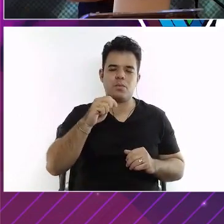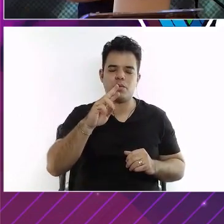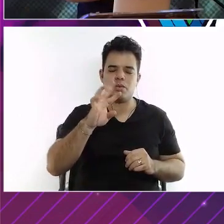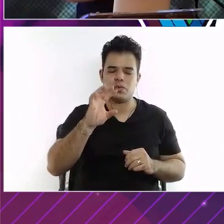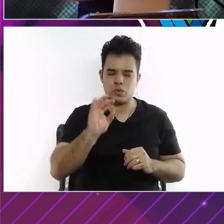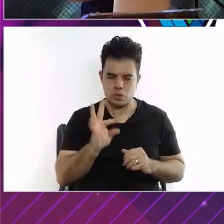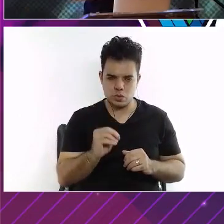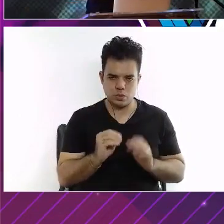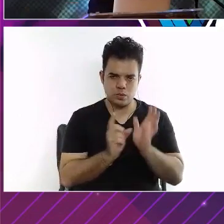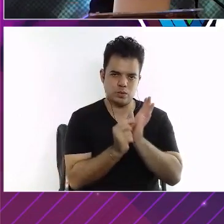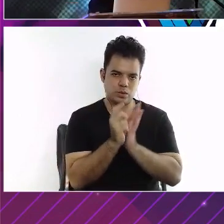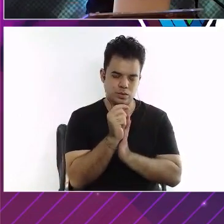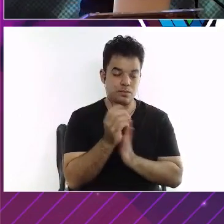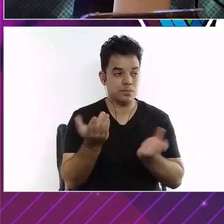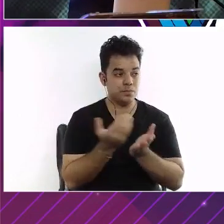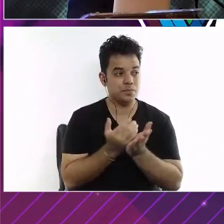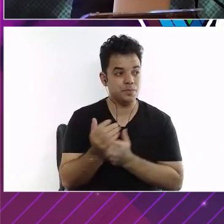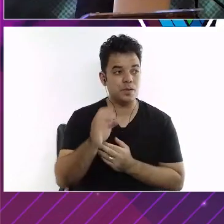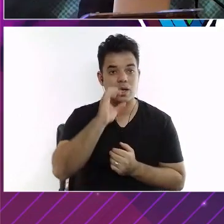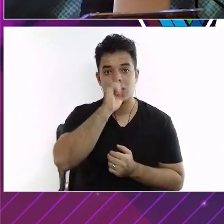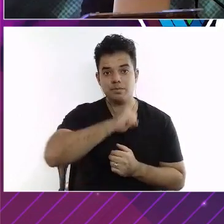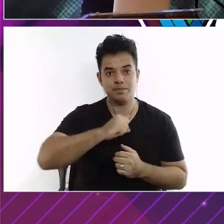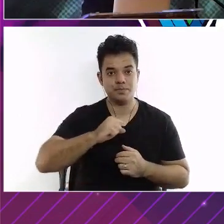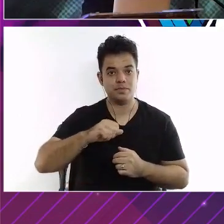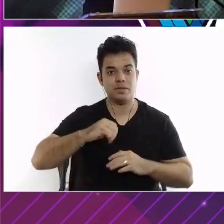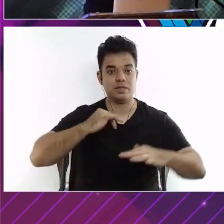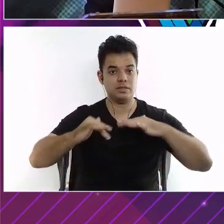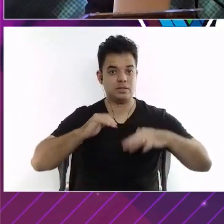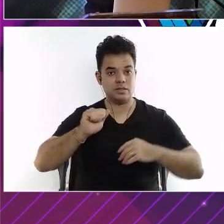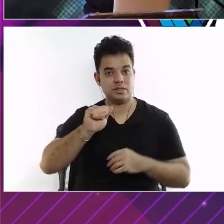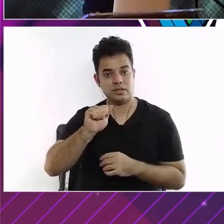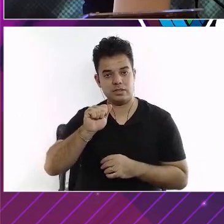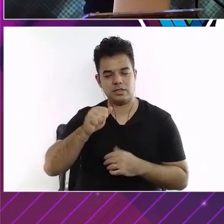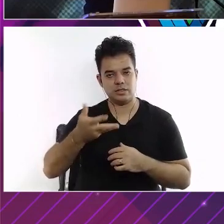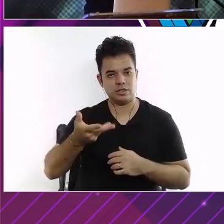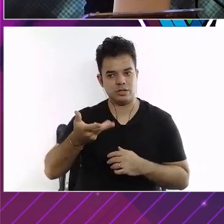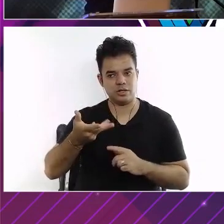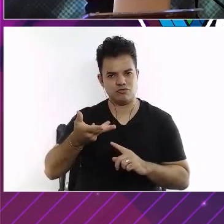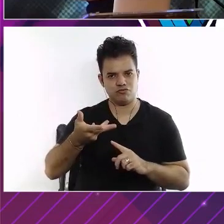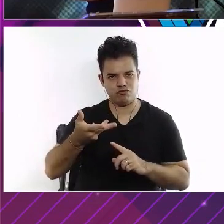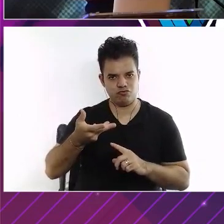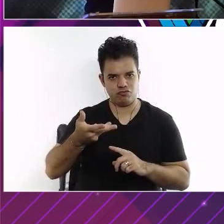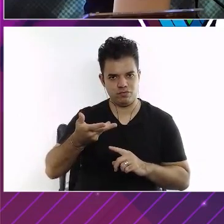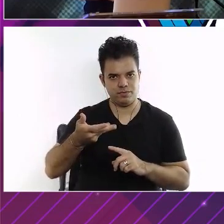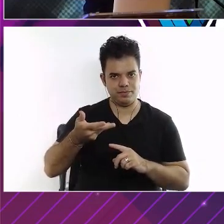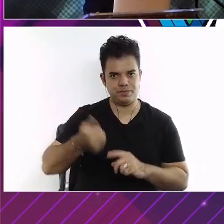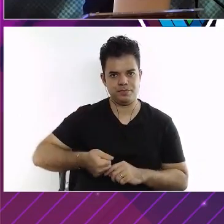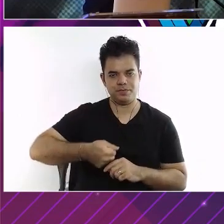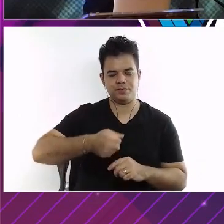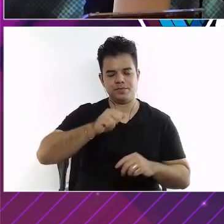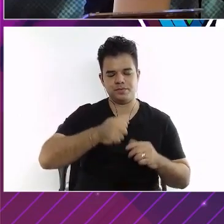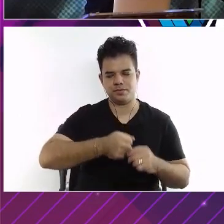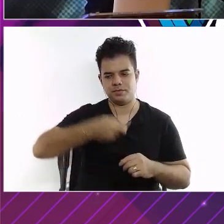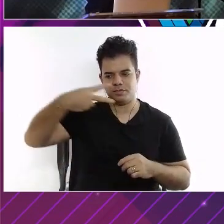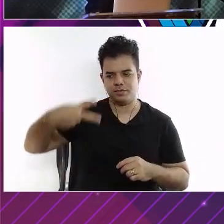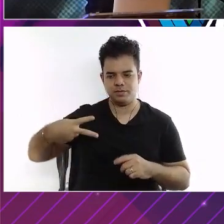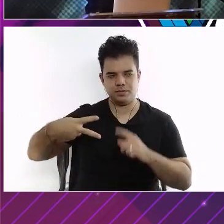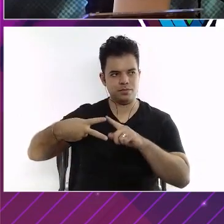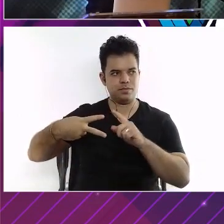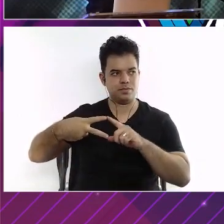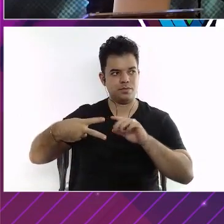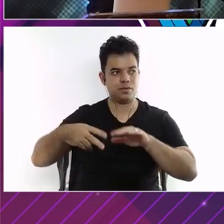começar primeiro e rapidamente sobre agilidade. Agilidade quer dizer 2 coisas. A gente aqui sabe, eu vou falar de uma terceira. Descentralizado